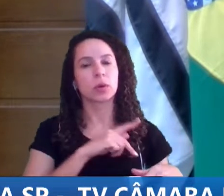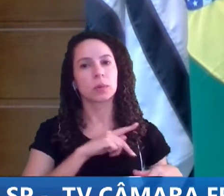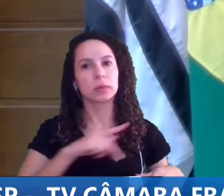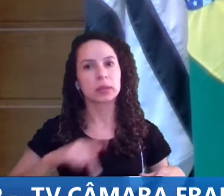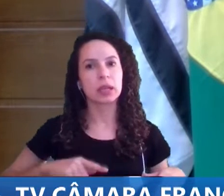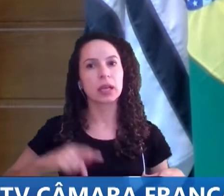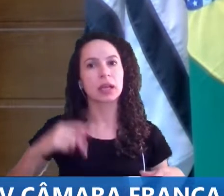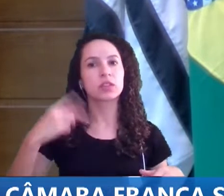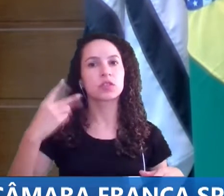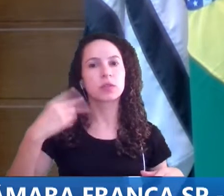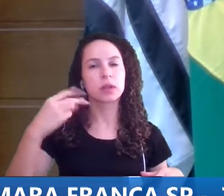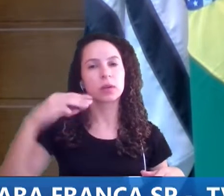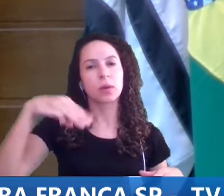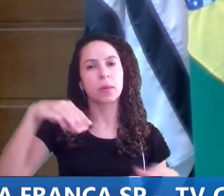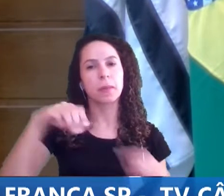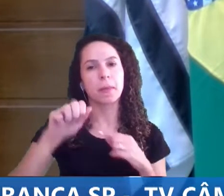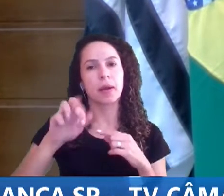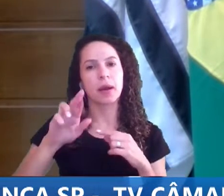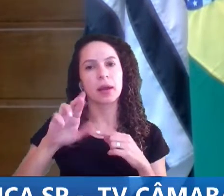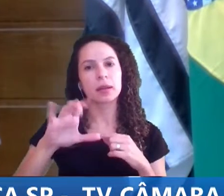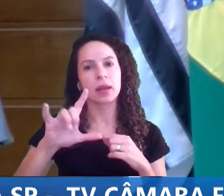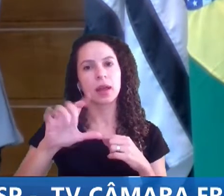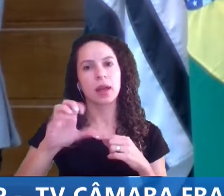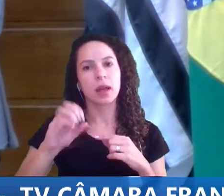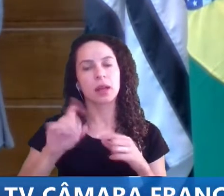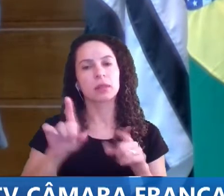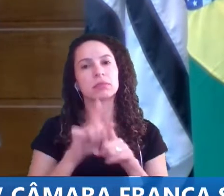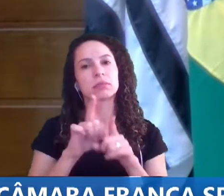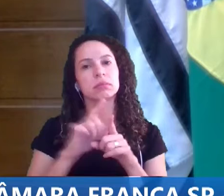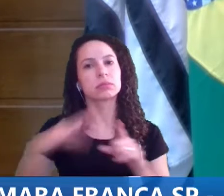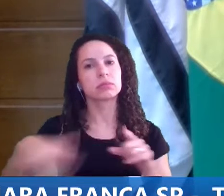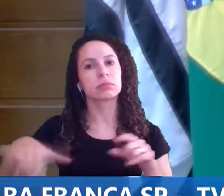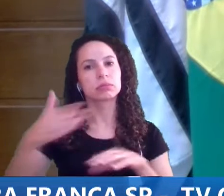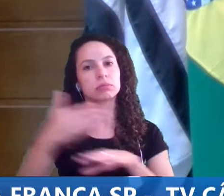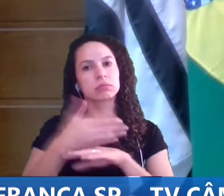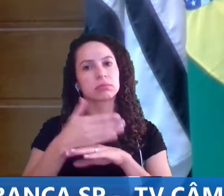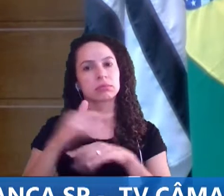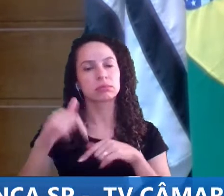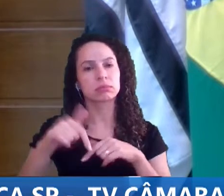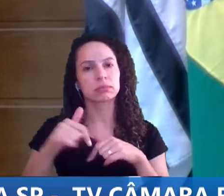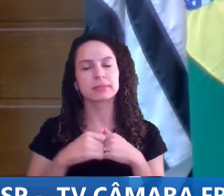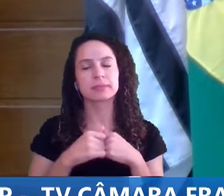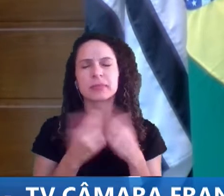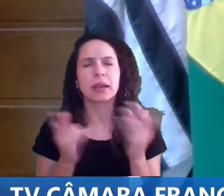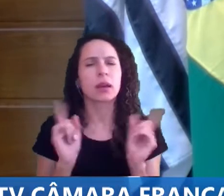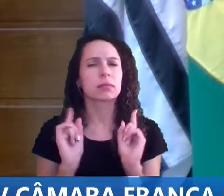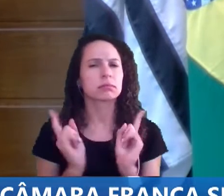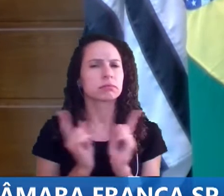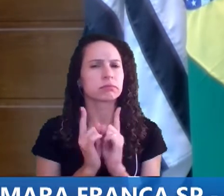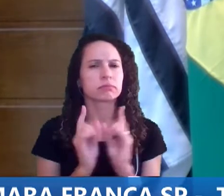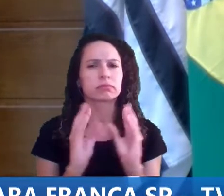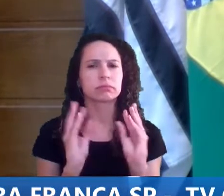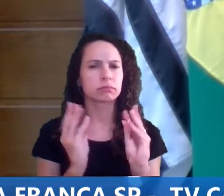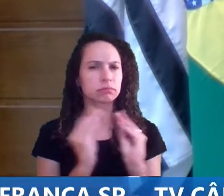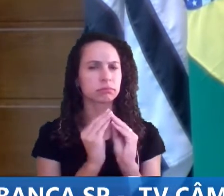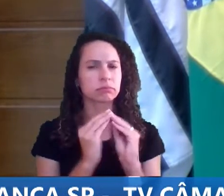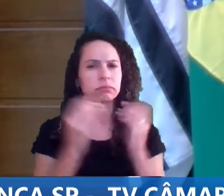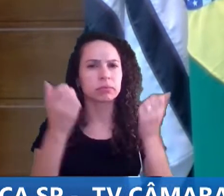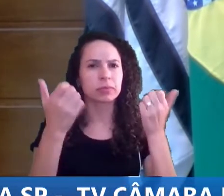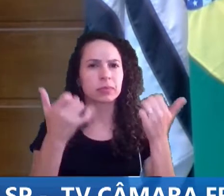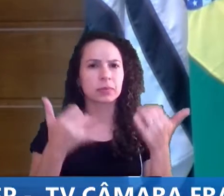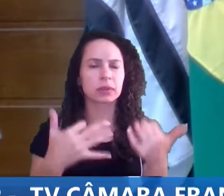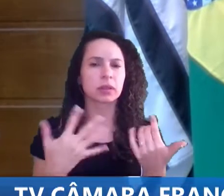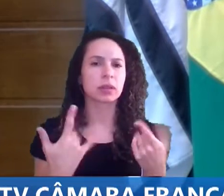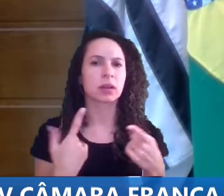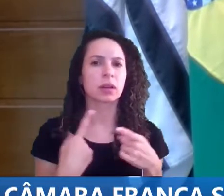Tide, demais vereadores, demais presentes aqui na casa. Bem, vou ser bem sucinto aqui na minha fala. Preferi agora,